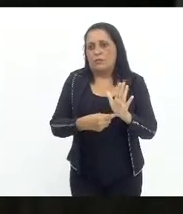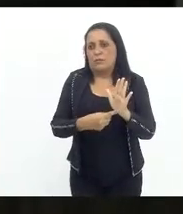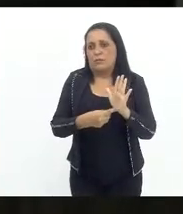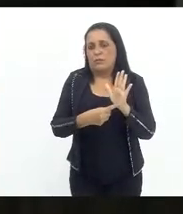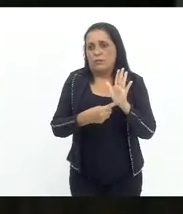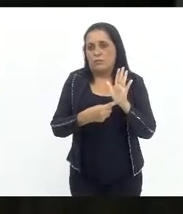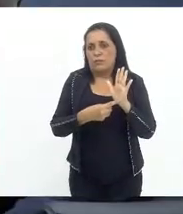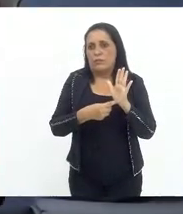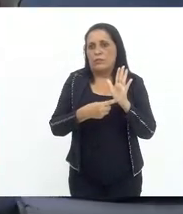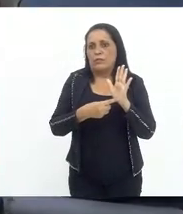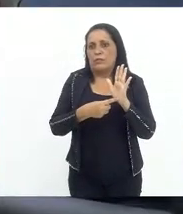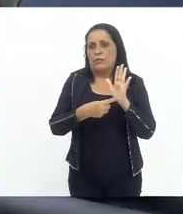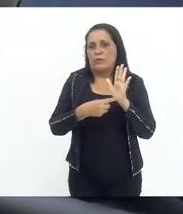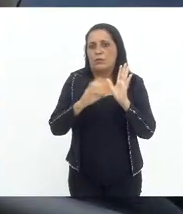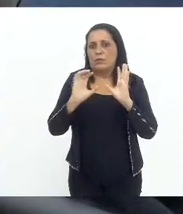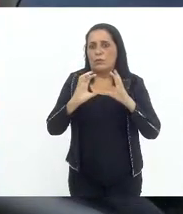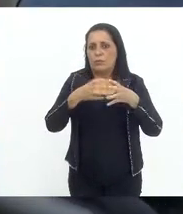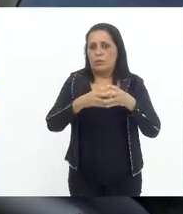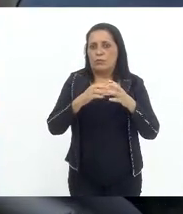Pacheco.